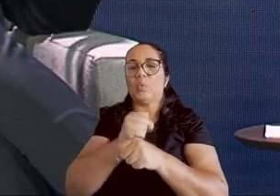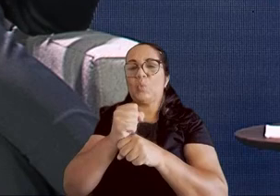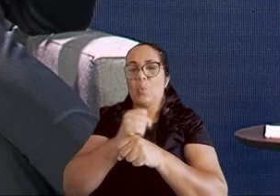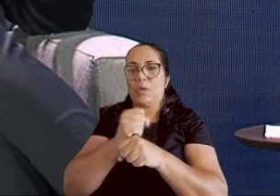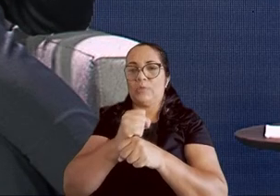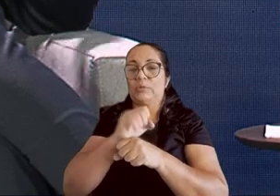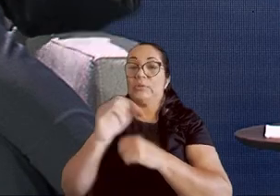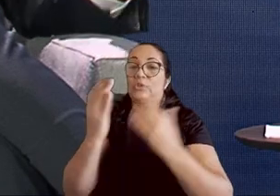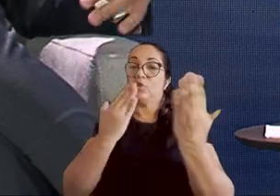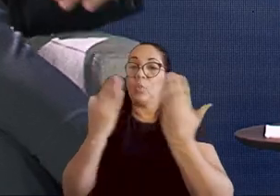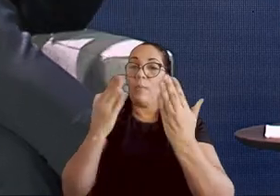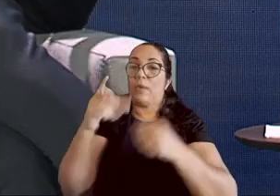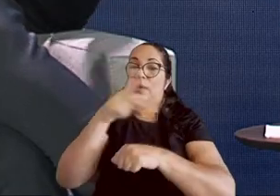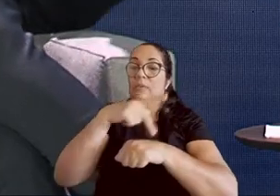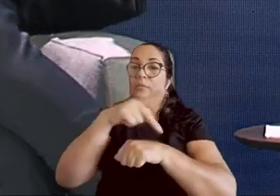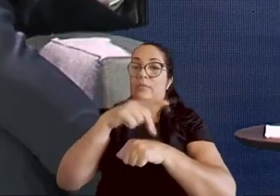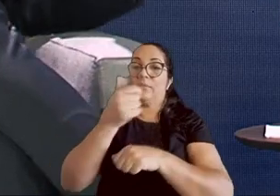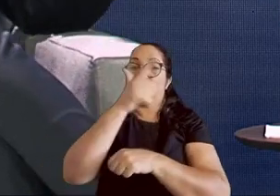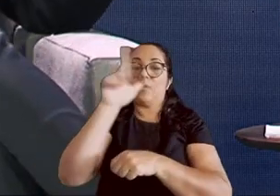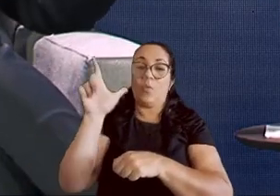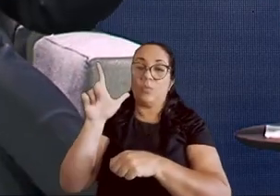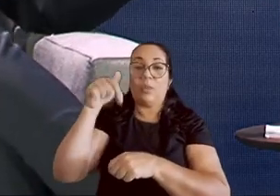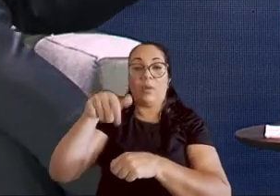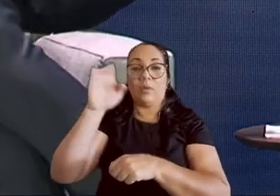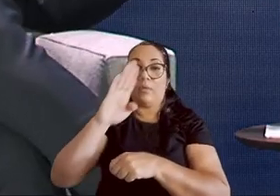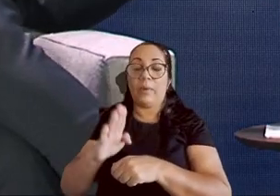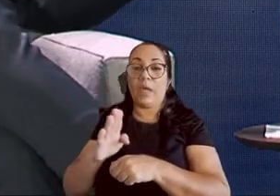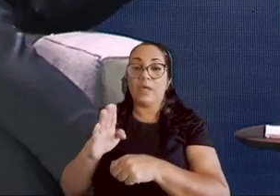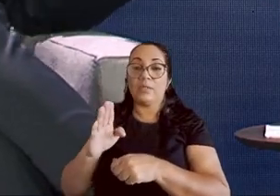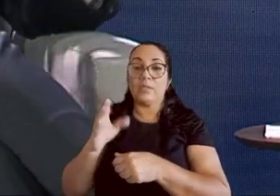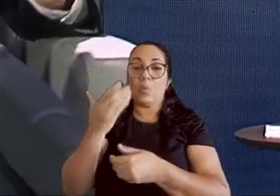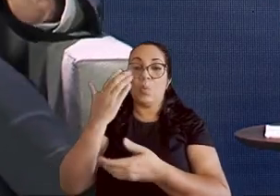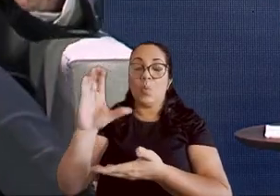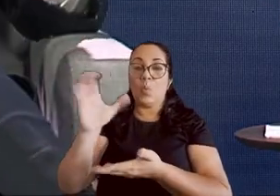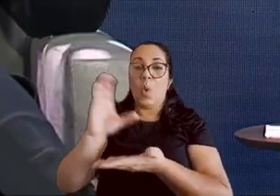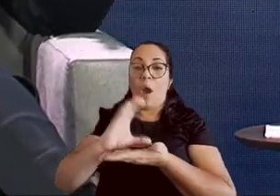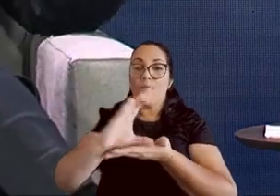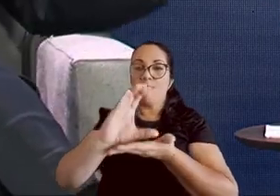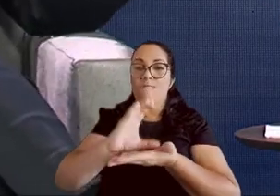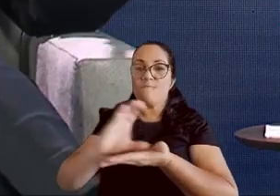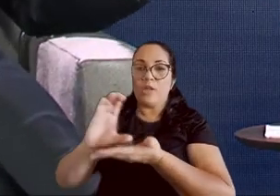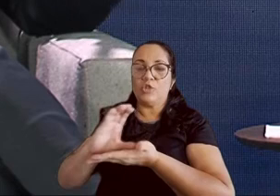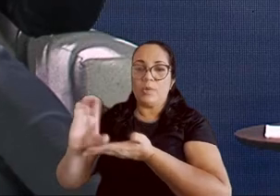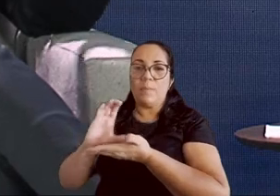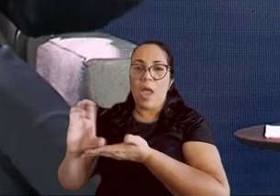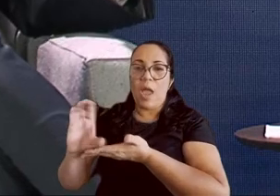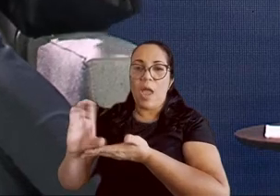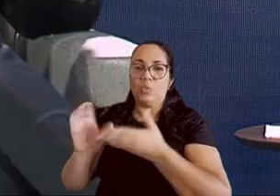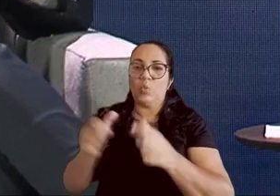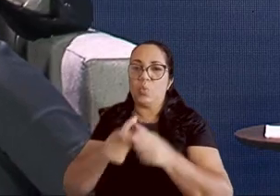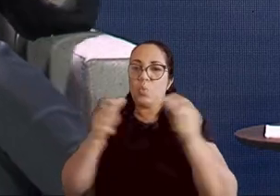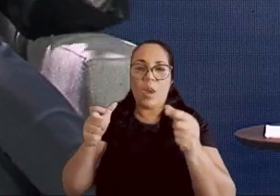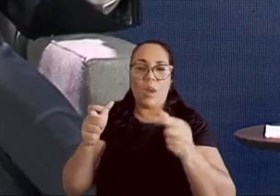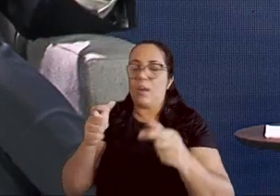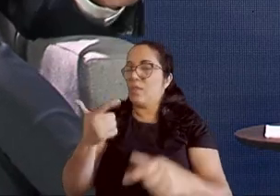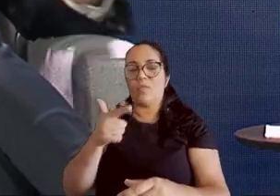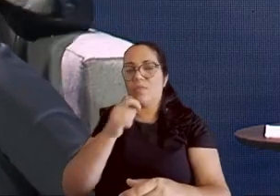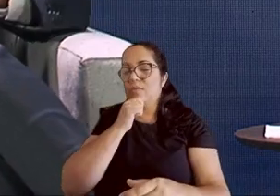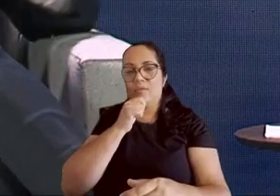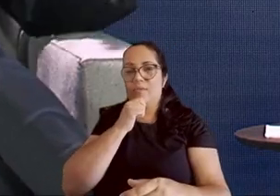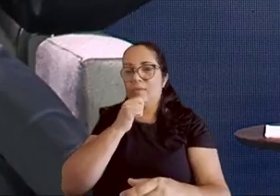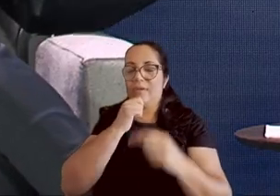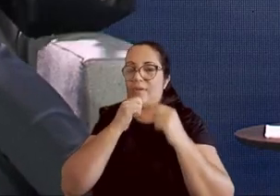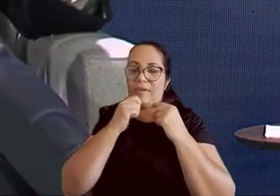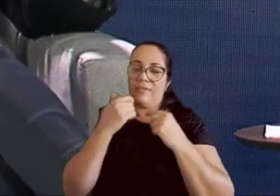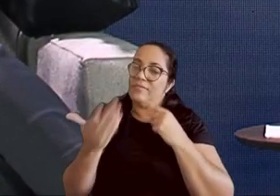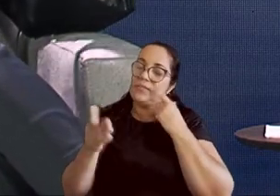de sentimentos muito altos alavancagem muito alta pelo contrário nas empresas se desalavancaram vinham agora né acertando com a ideia de aumentar um pouco